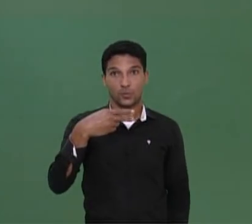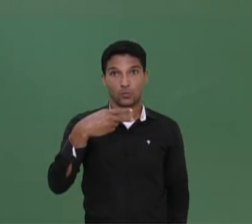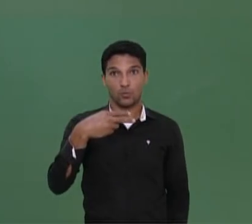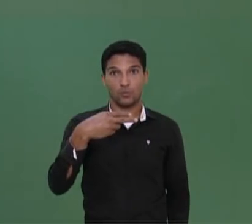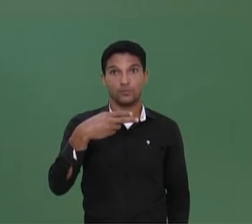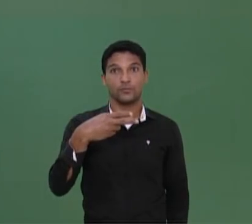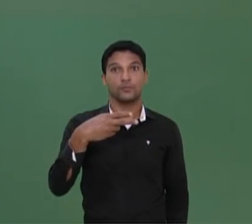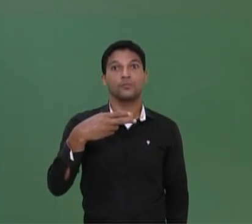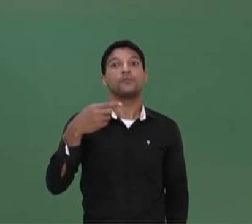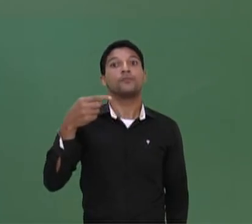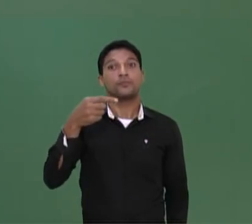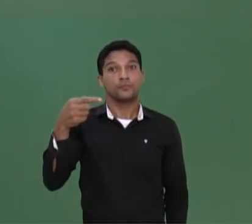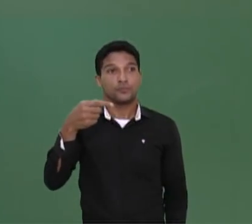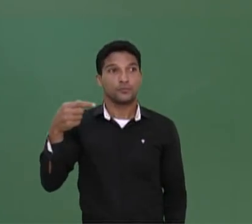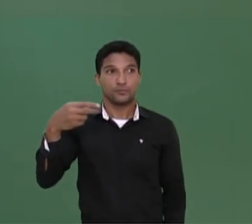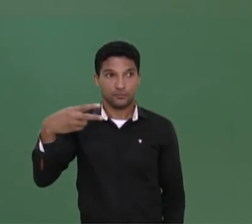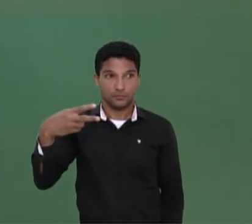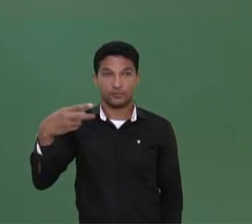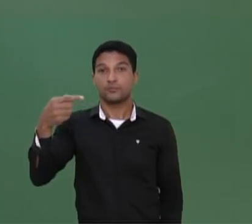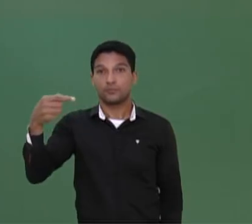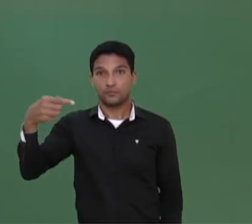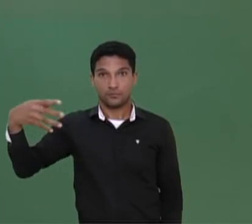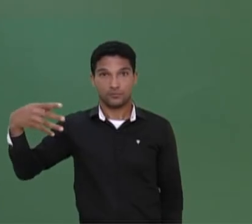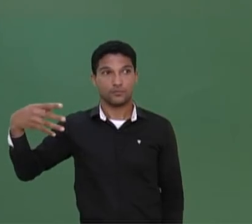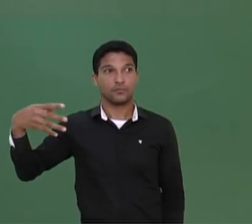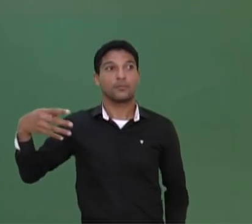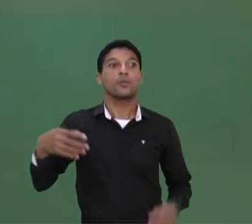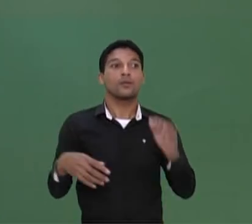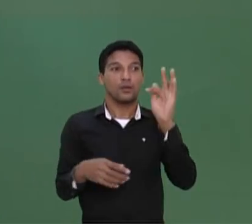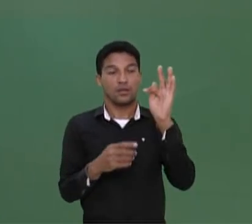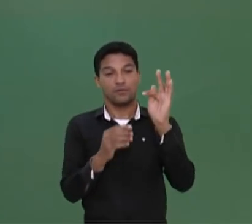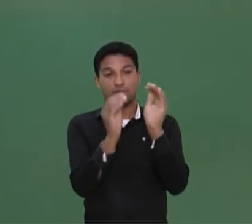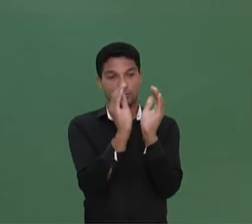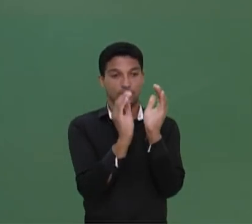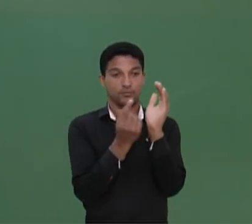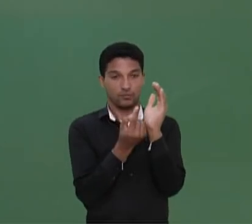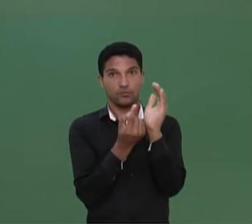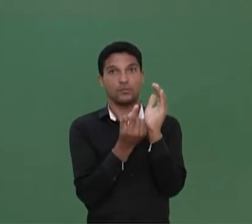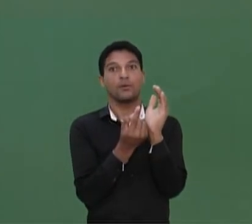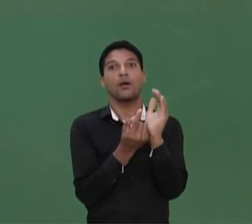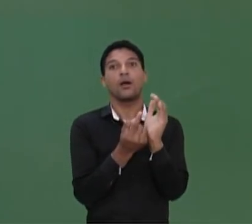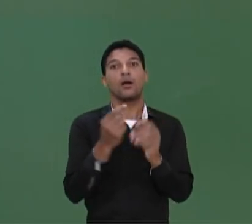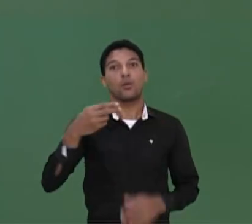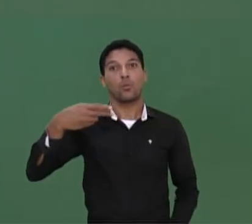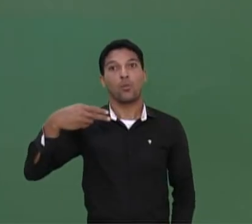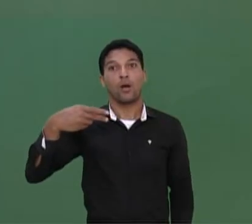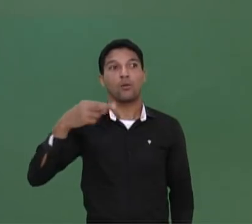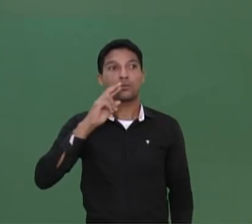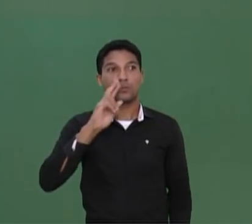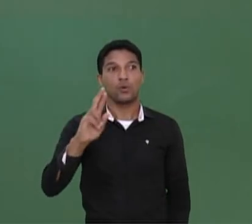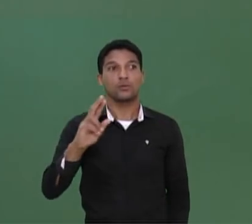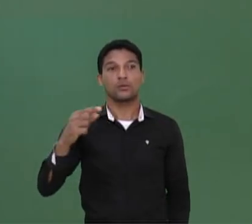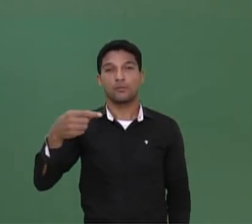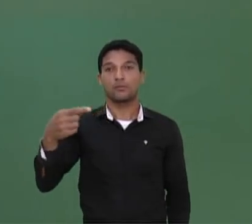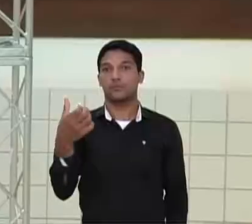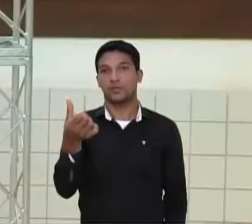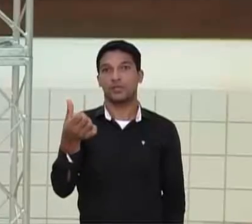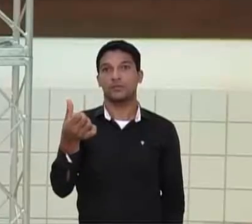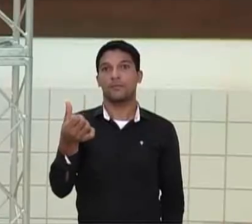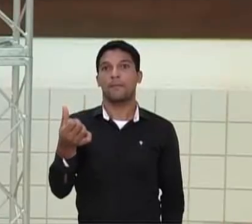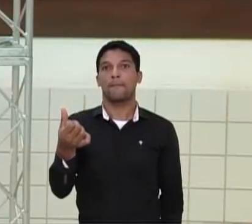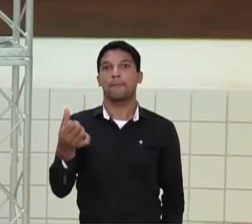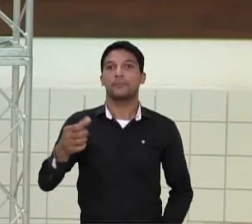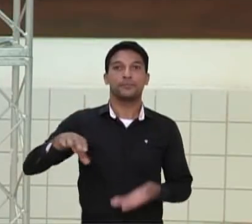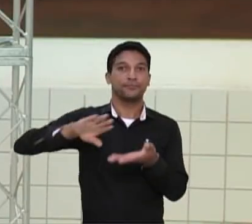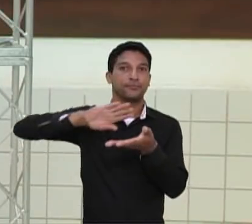4 a f1 = -6 também não é